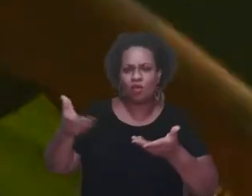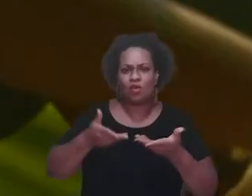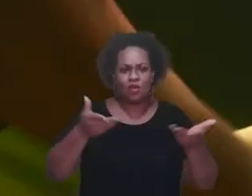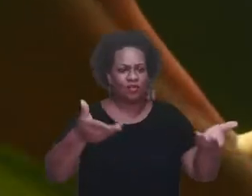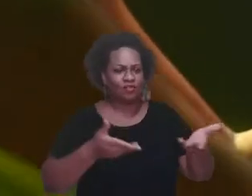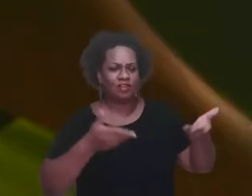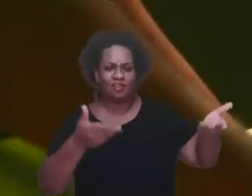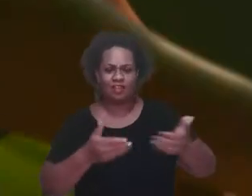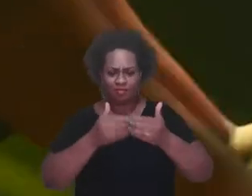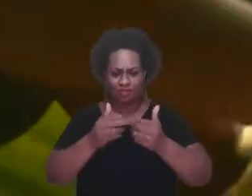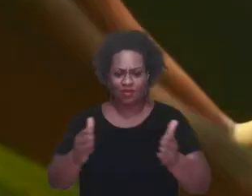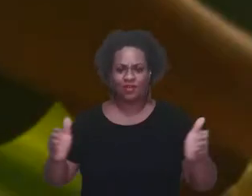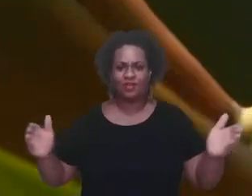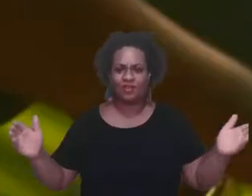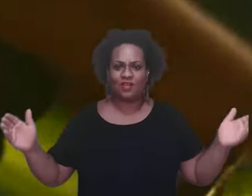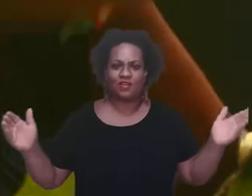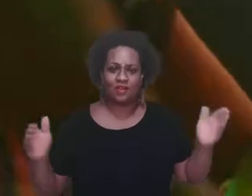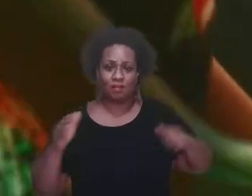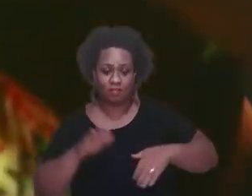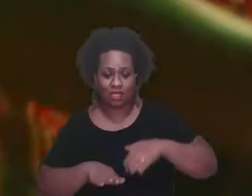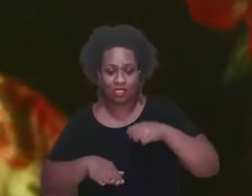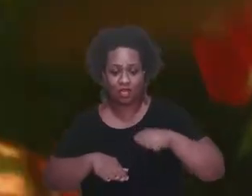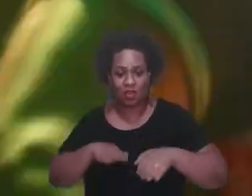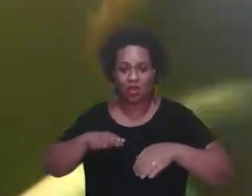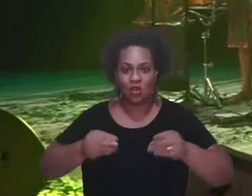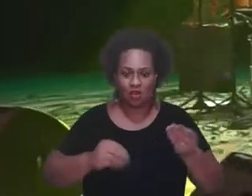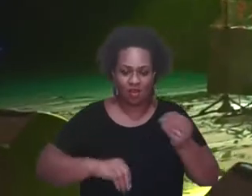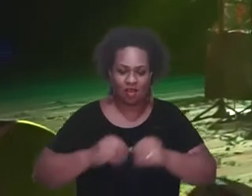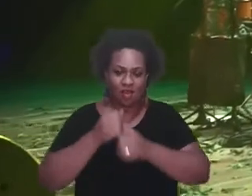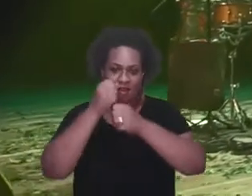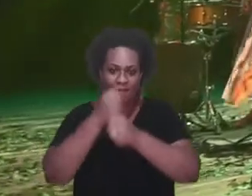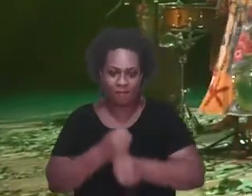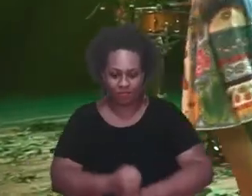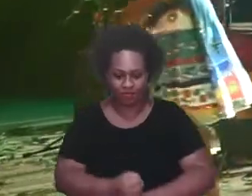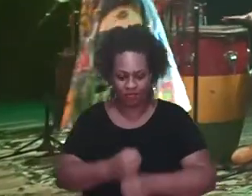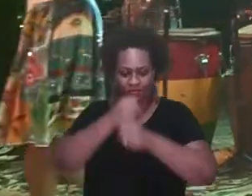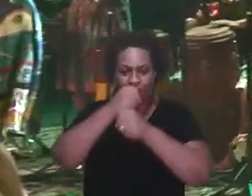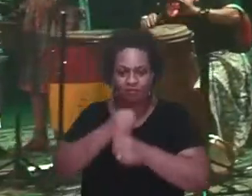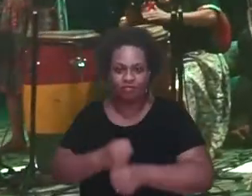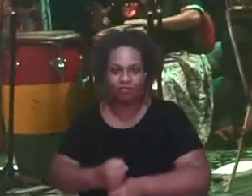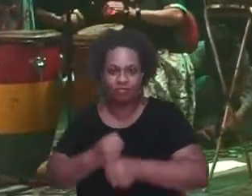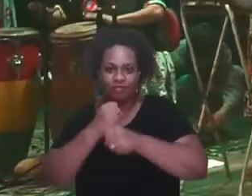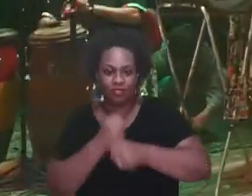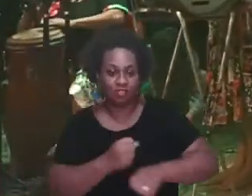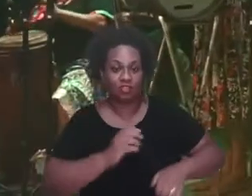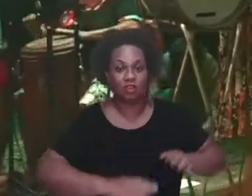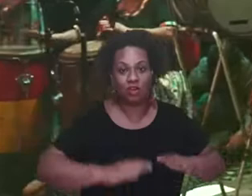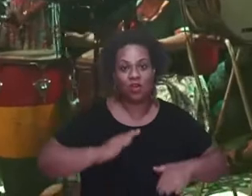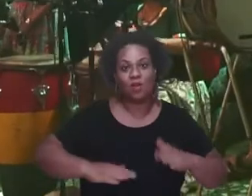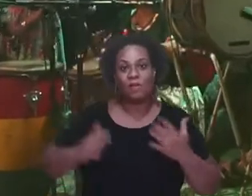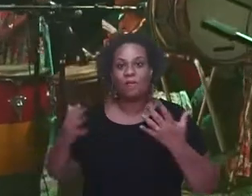combinando abre a porta do salão pega vigoroso primeiro segundo Pilão